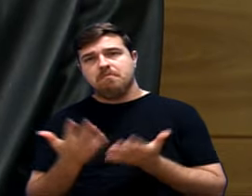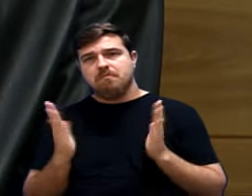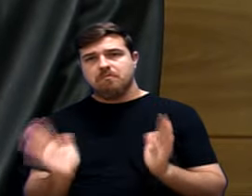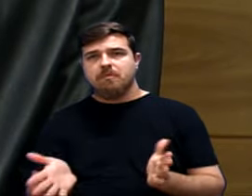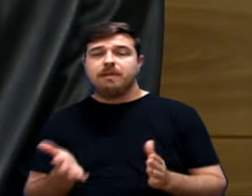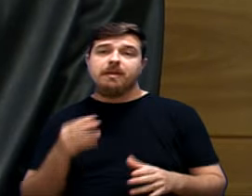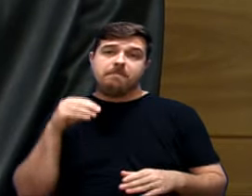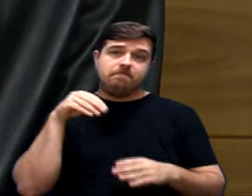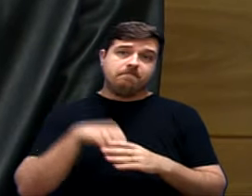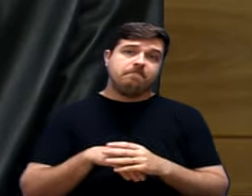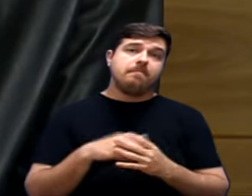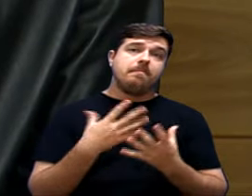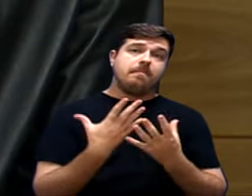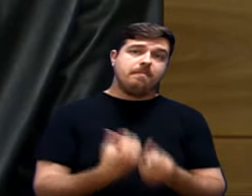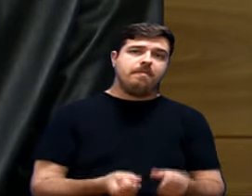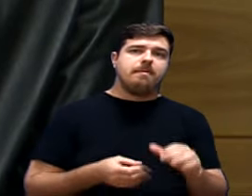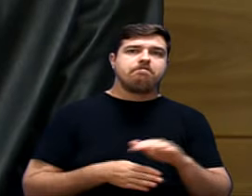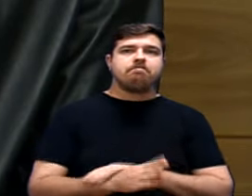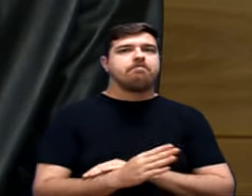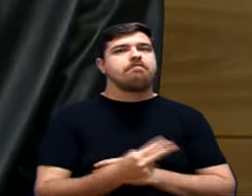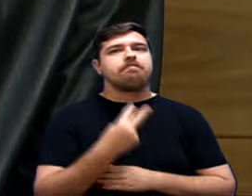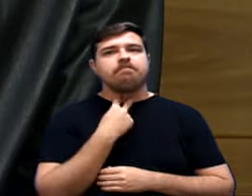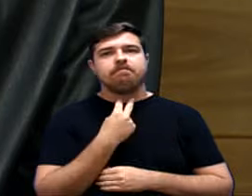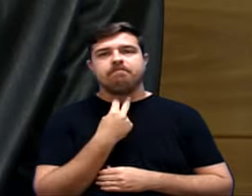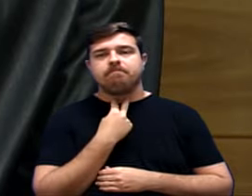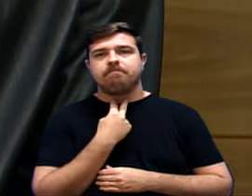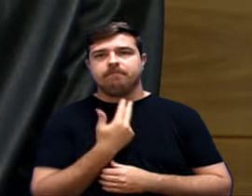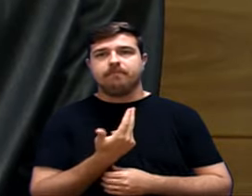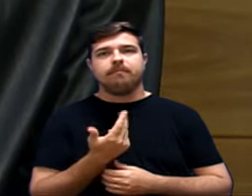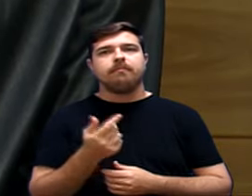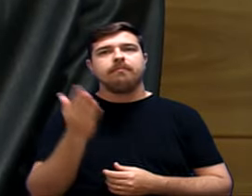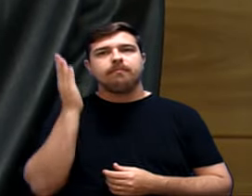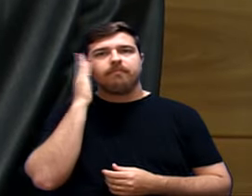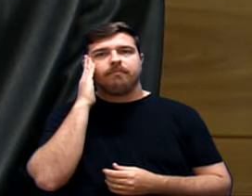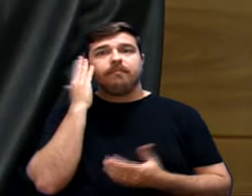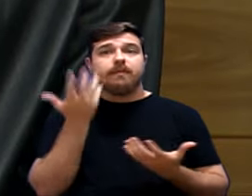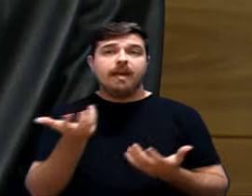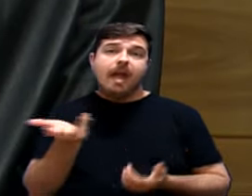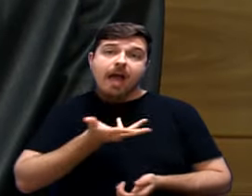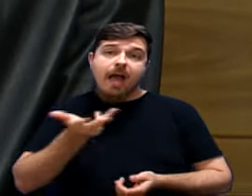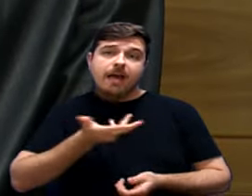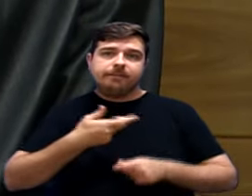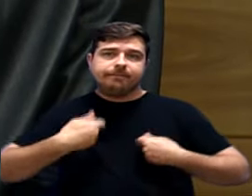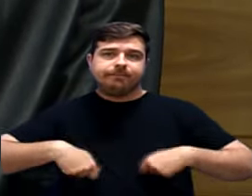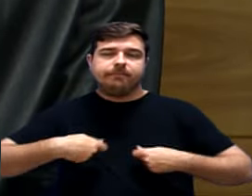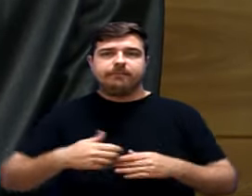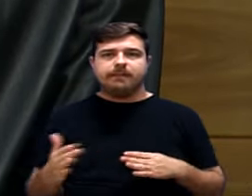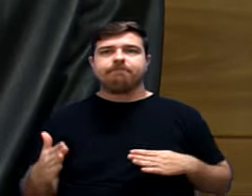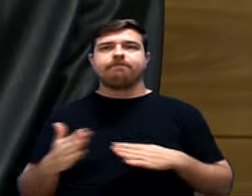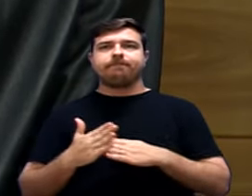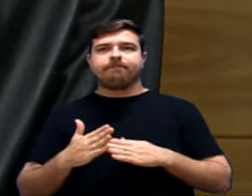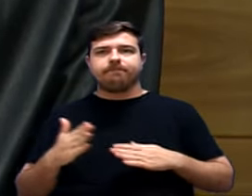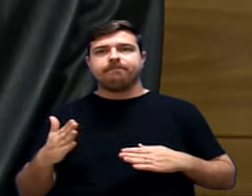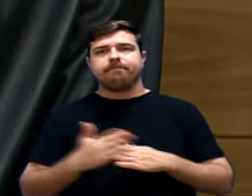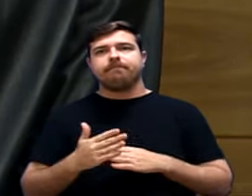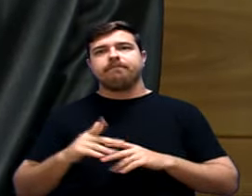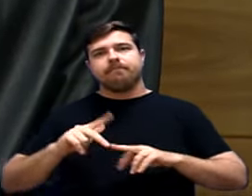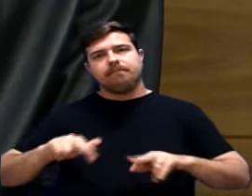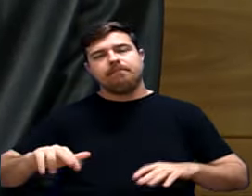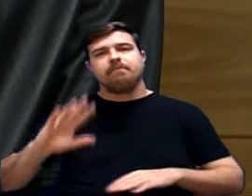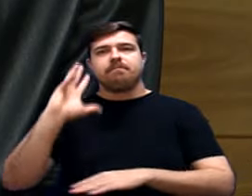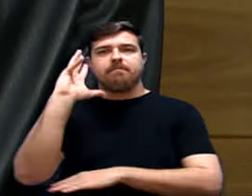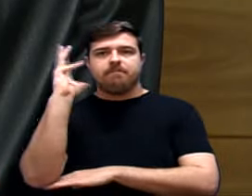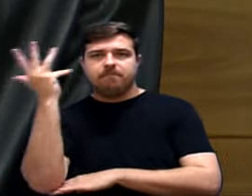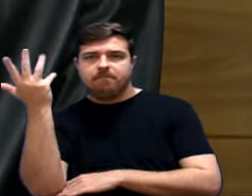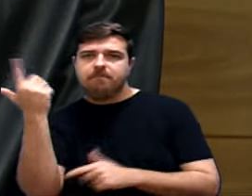ainda então é um pouco complicado a ideia Nossa era ter mais mais agilidade mas a gente a gente esbarra num problema ambiental e no